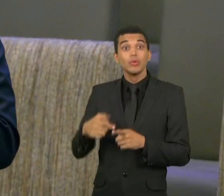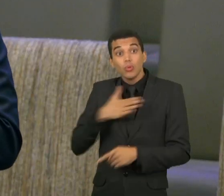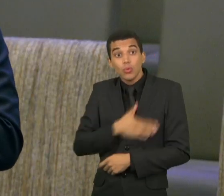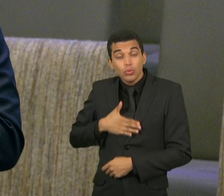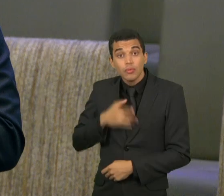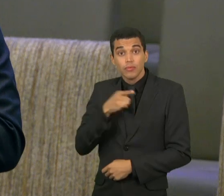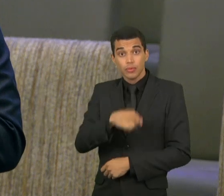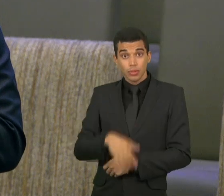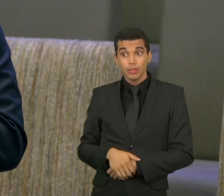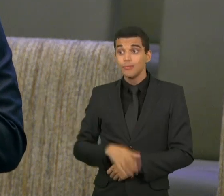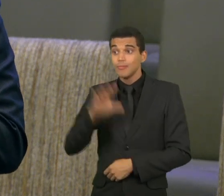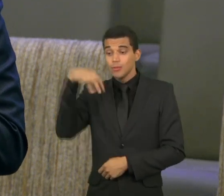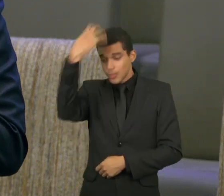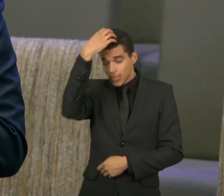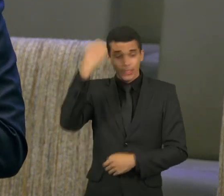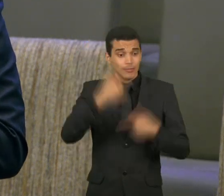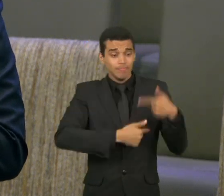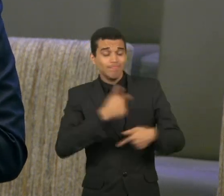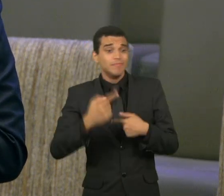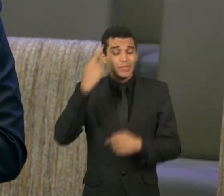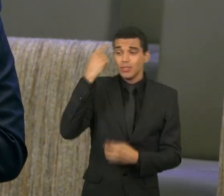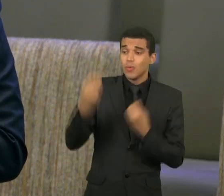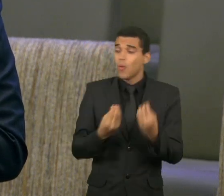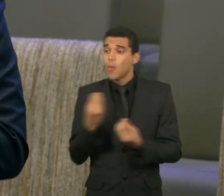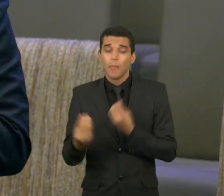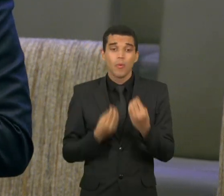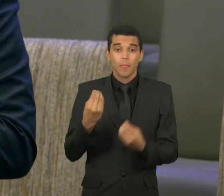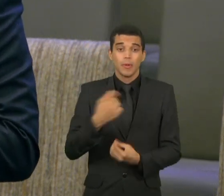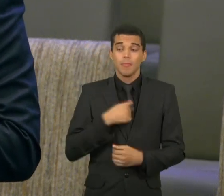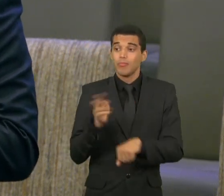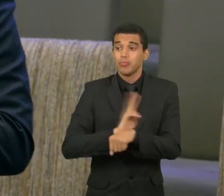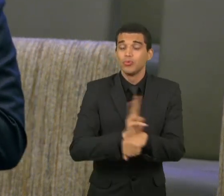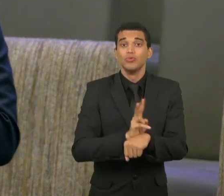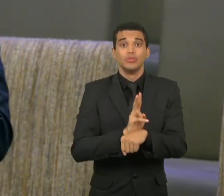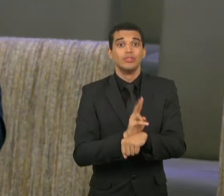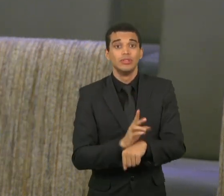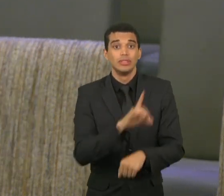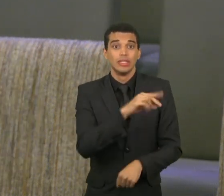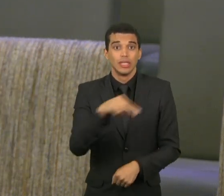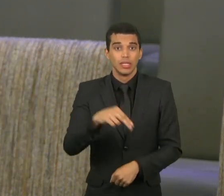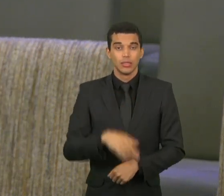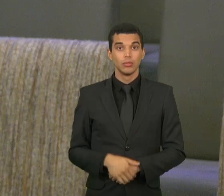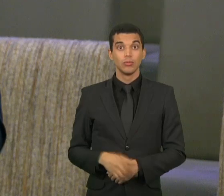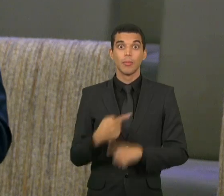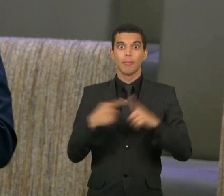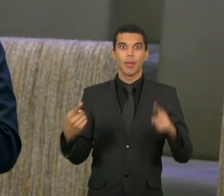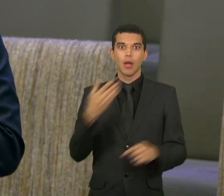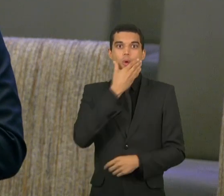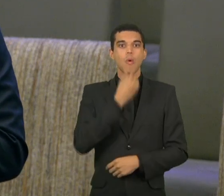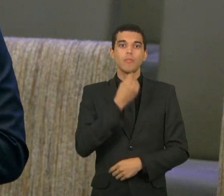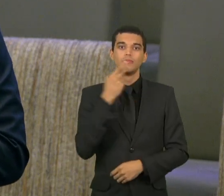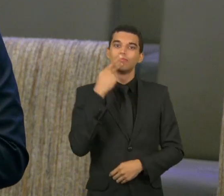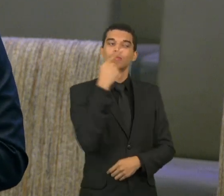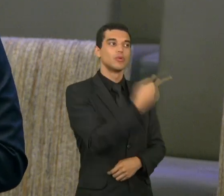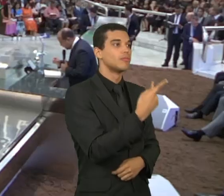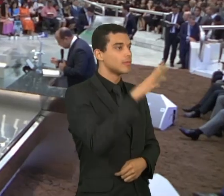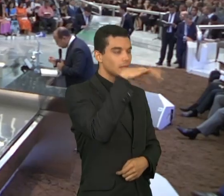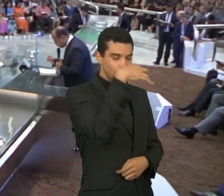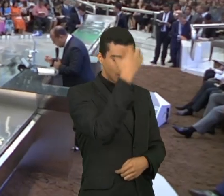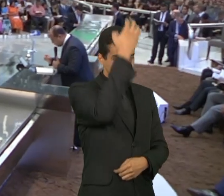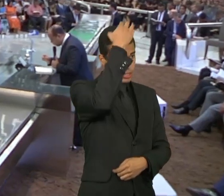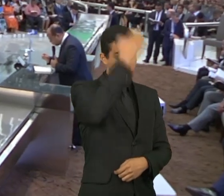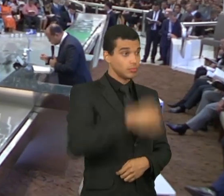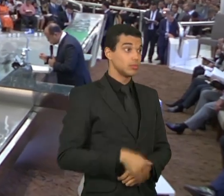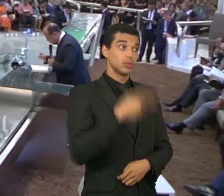pôr do sol trabalhou para salvá-lo. Então aqueles homens foram juntos ao rei e disseram: rei, que é uma lei